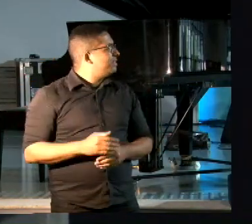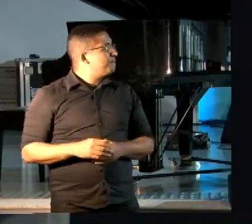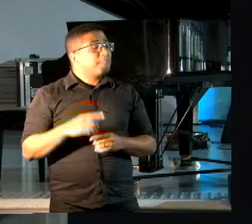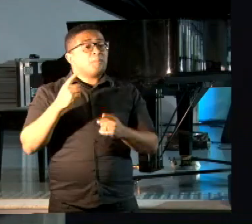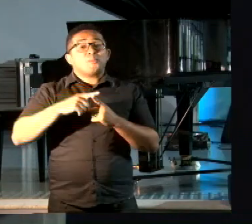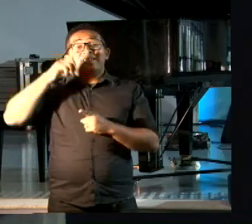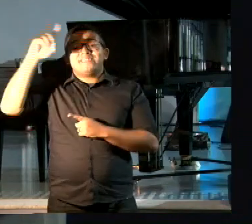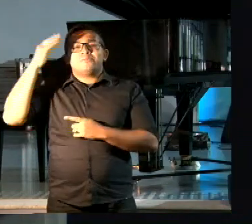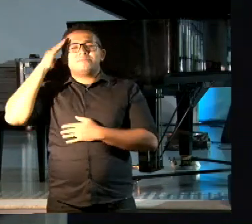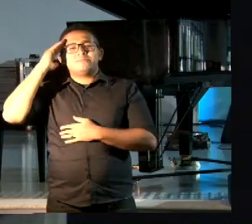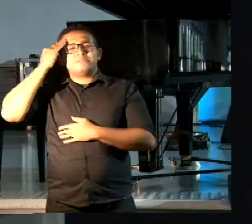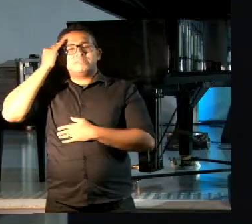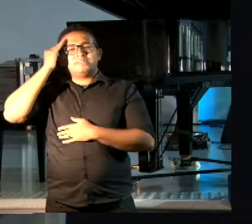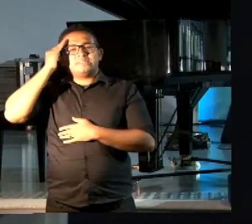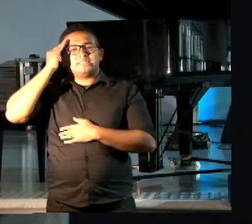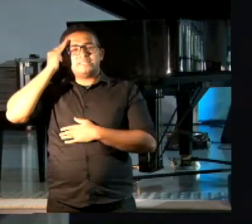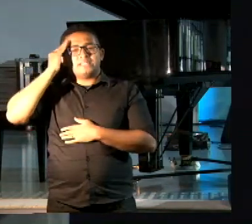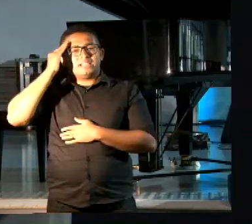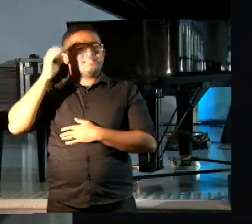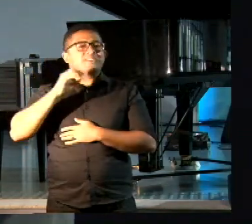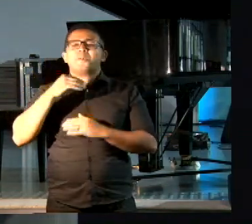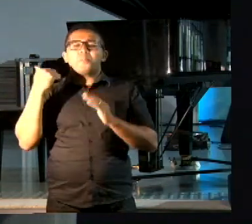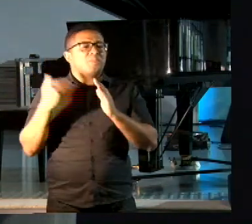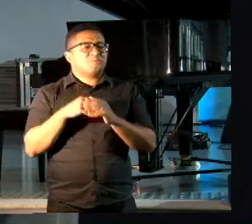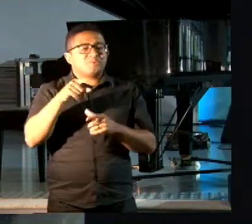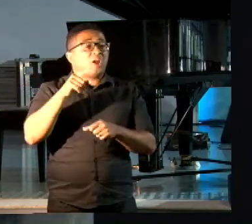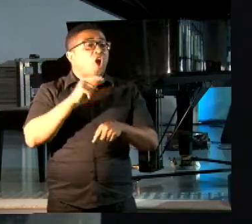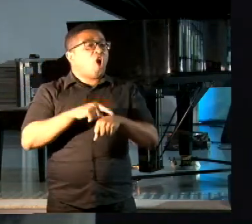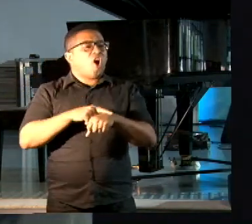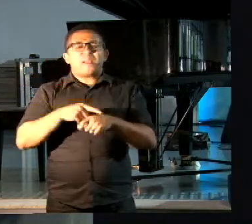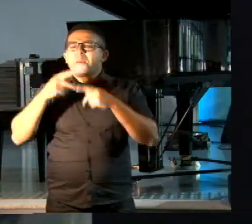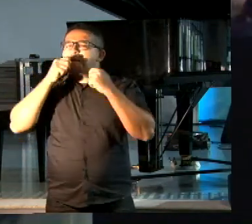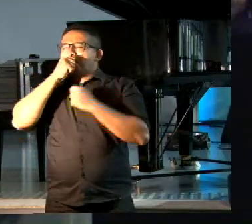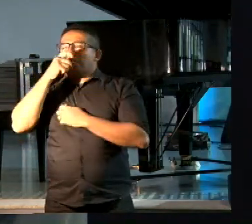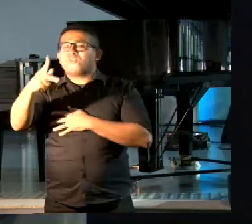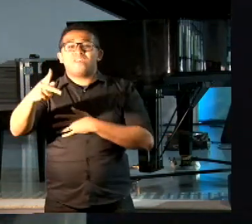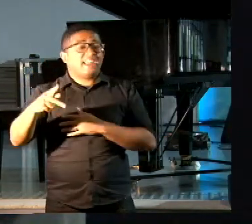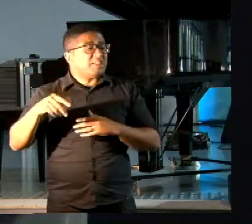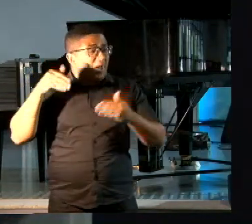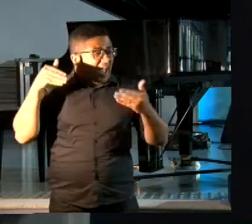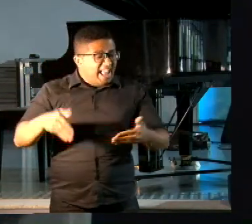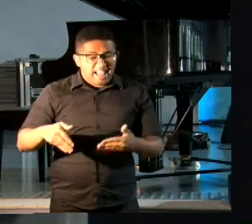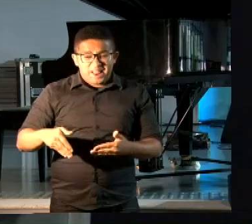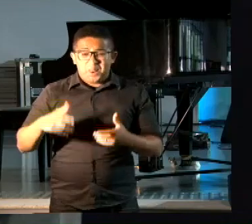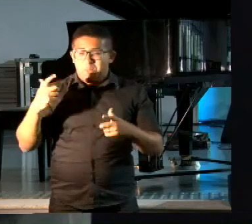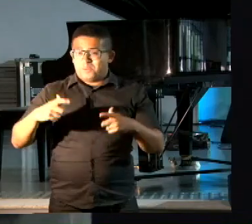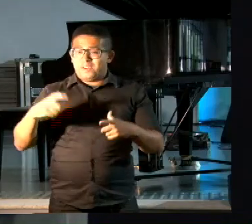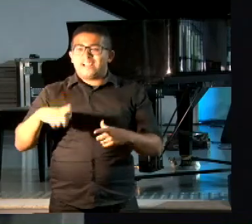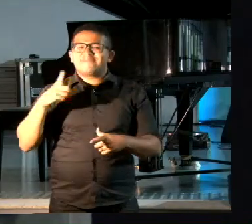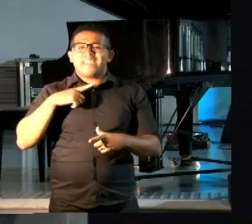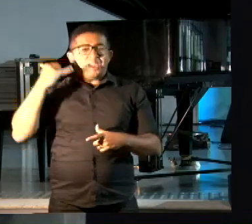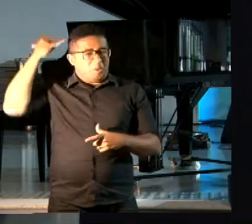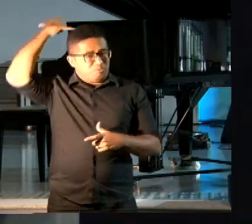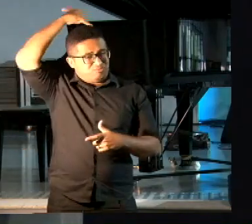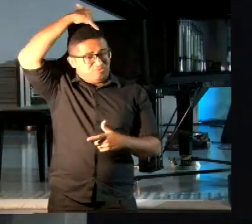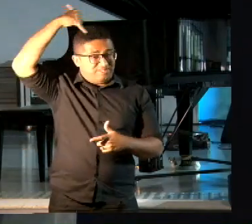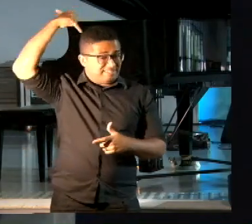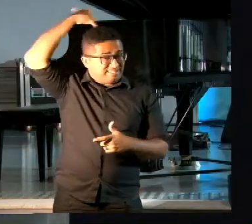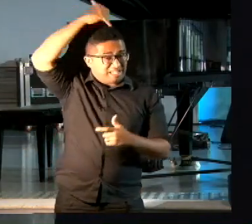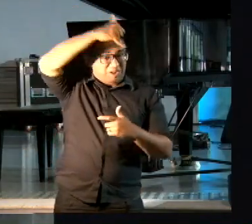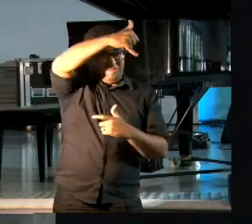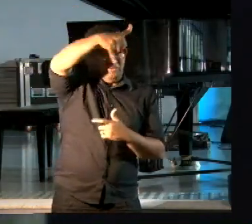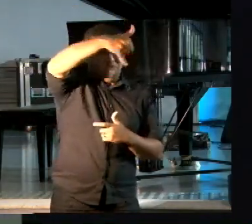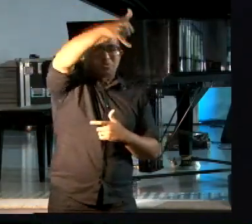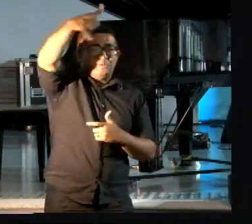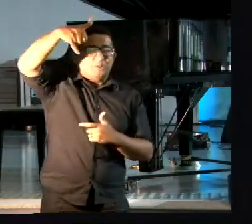Deus entende esses momentos proféticos. Esse lugar agora está cheio de uma unção, de